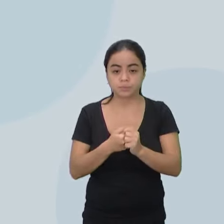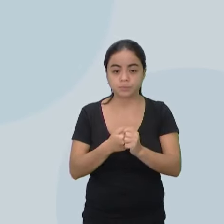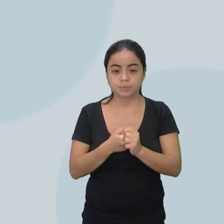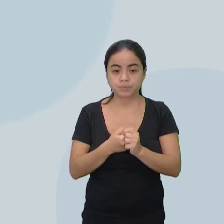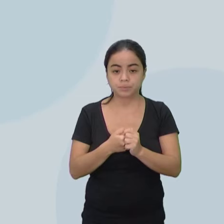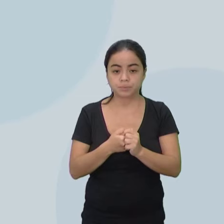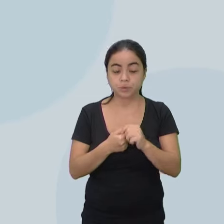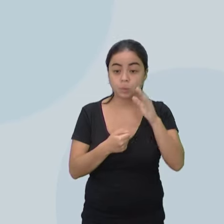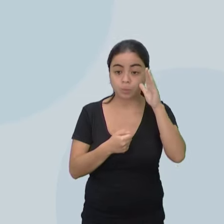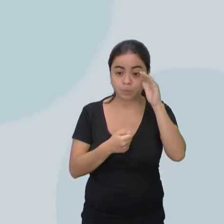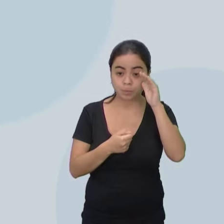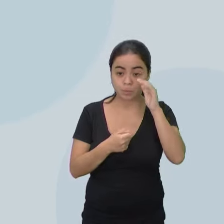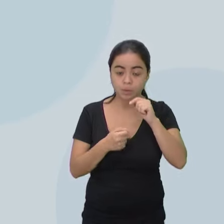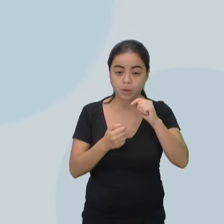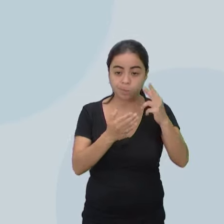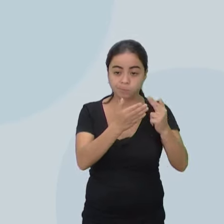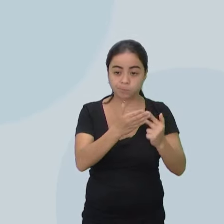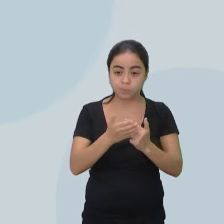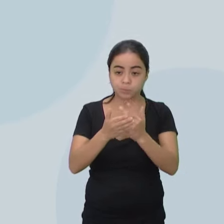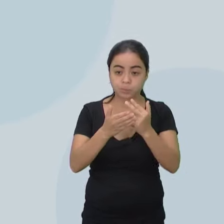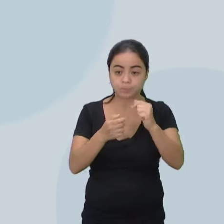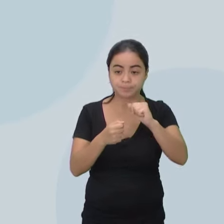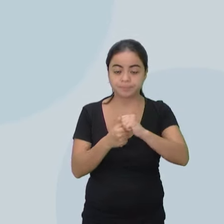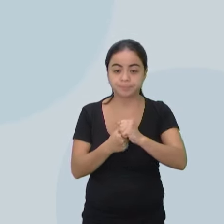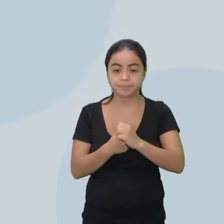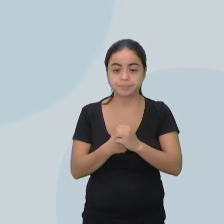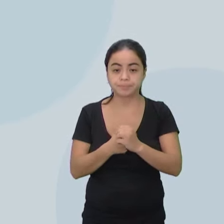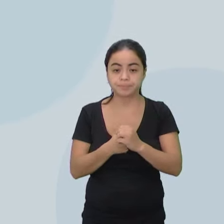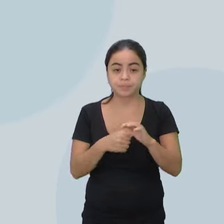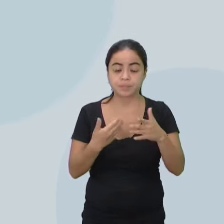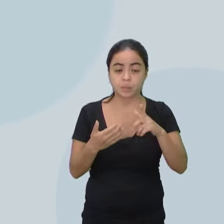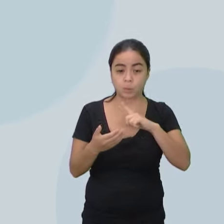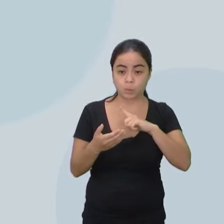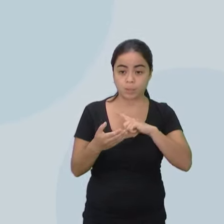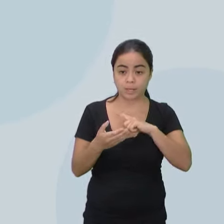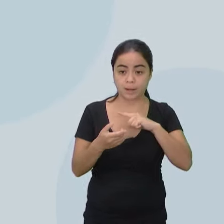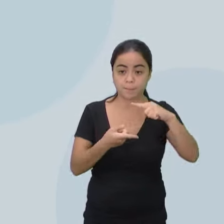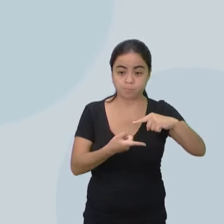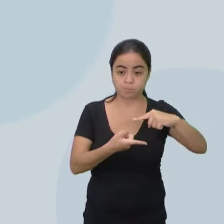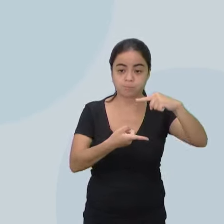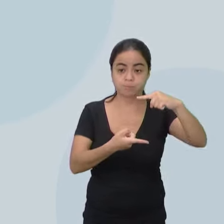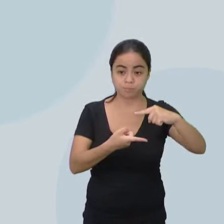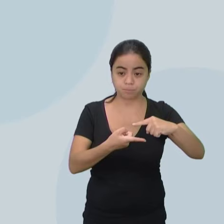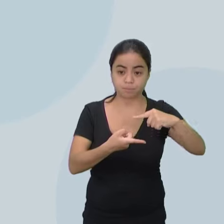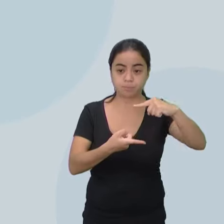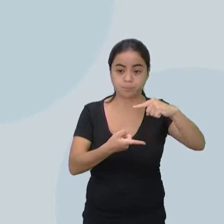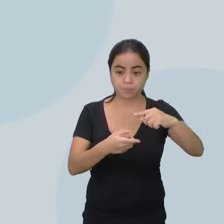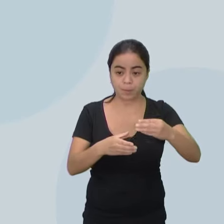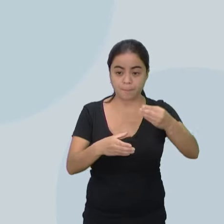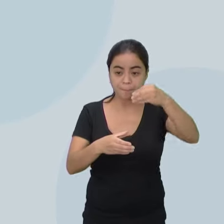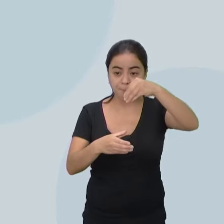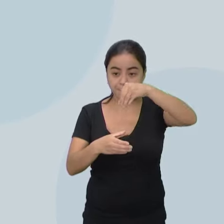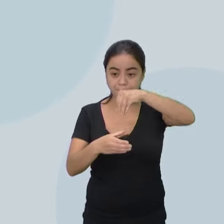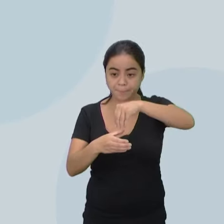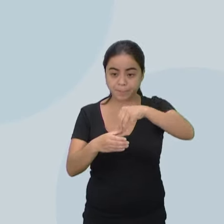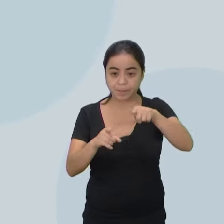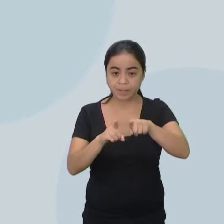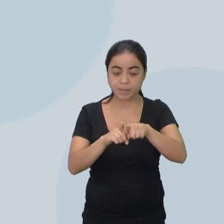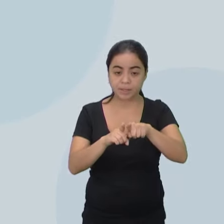também conseguem fazer um desenho aí a partir dessa leitura. Então, tem uma bobina, né? Esse enroladinho de fio